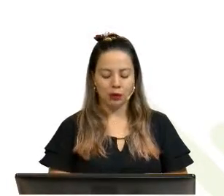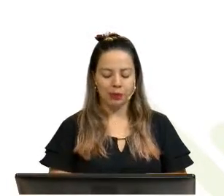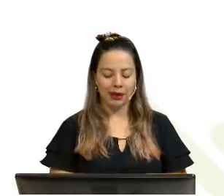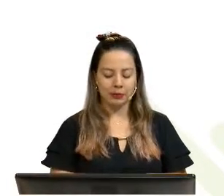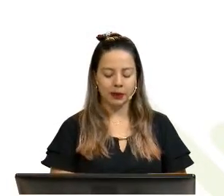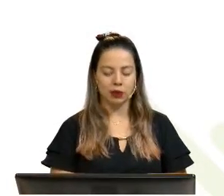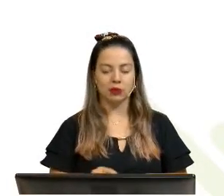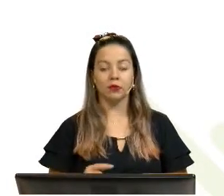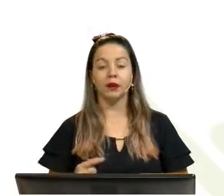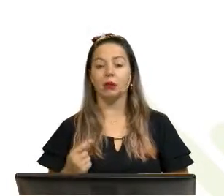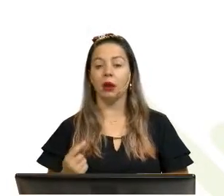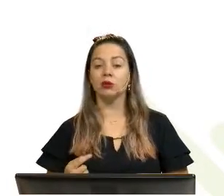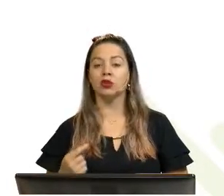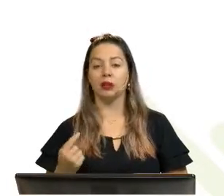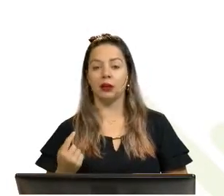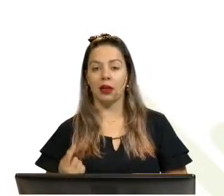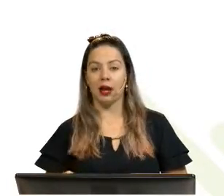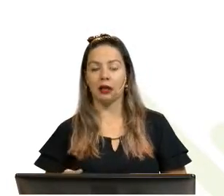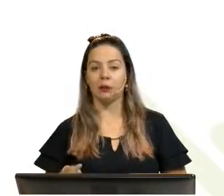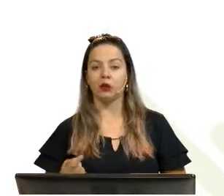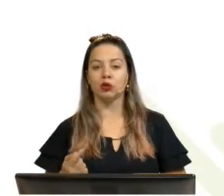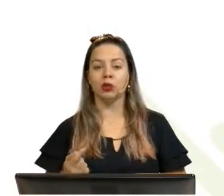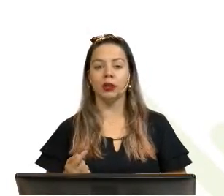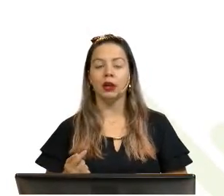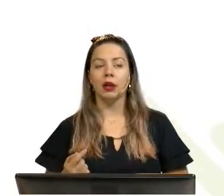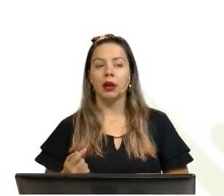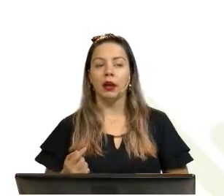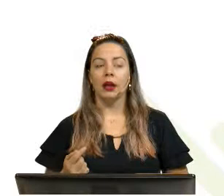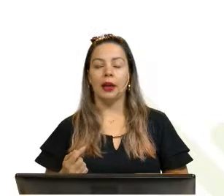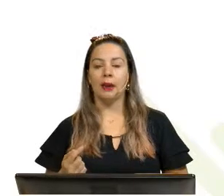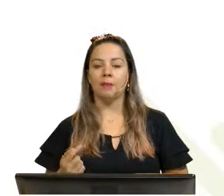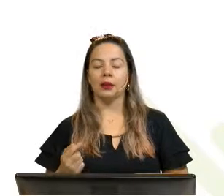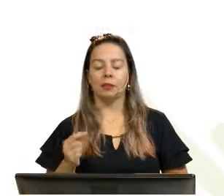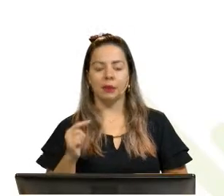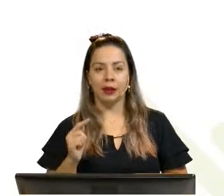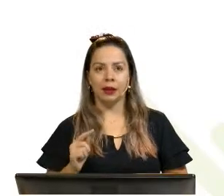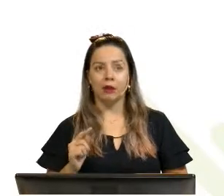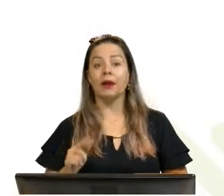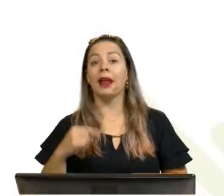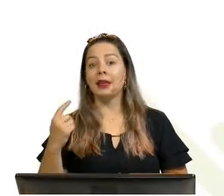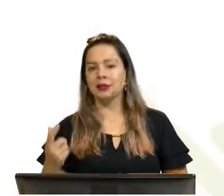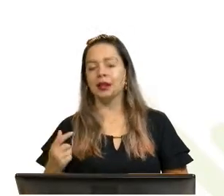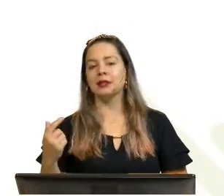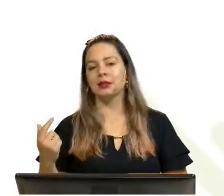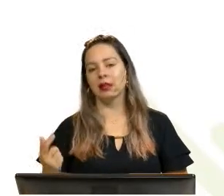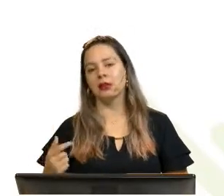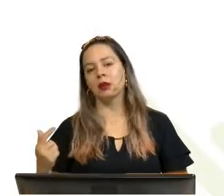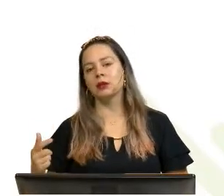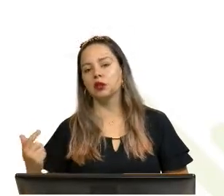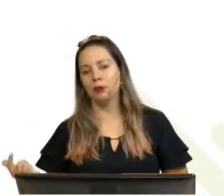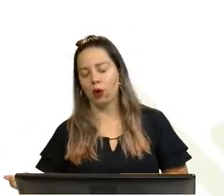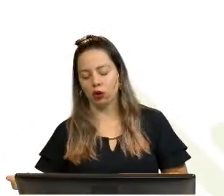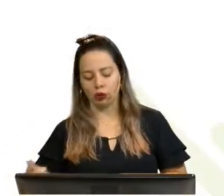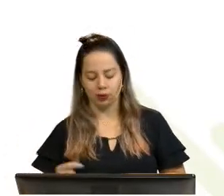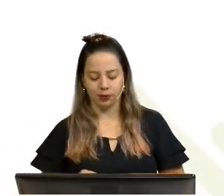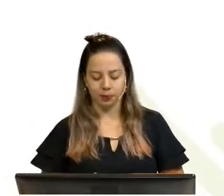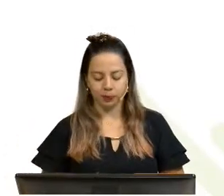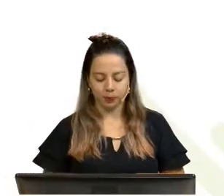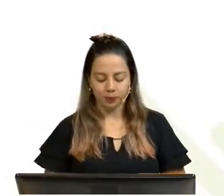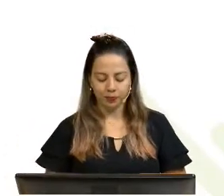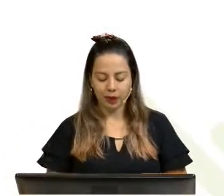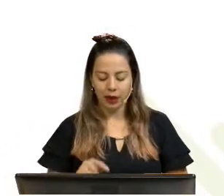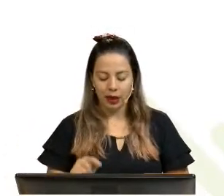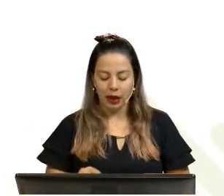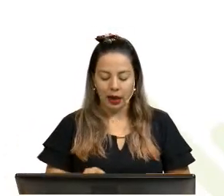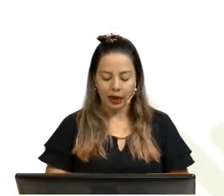os plasmídeos são fragmentos de dna que possui é que que oferecem resistência aos antibióticos